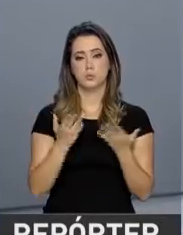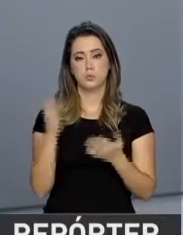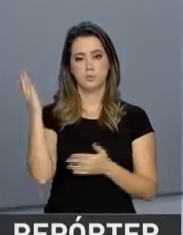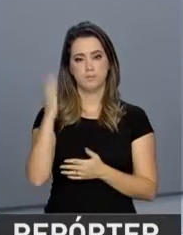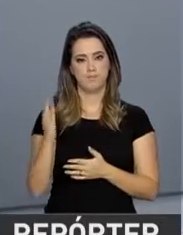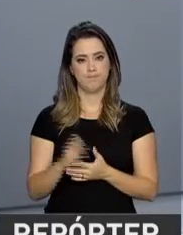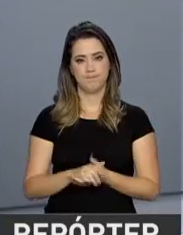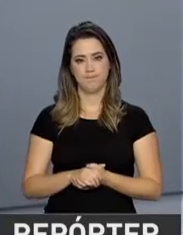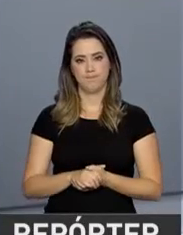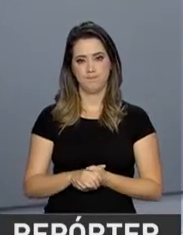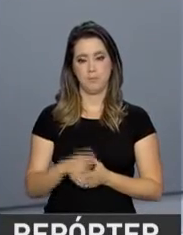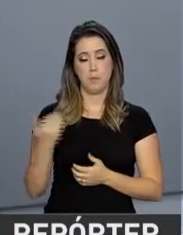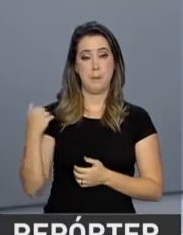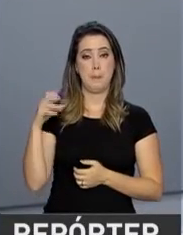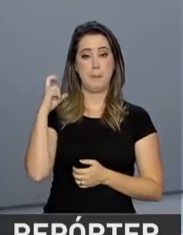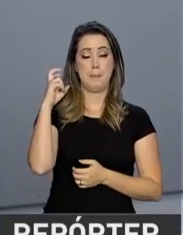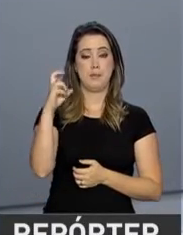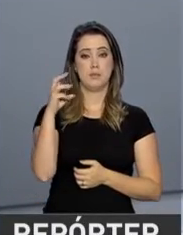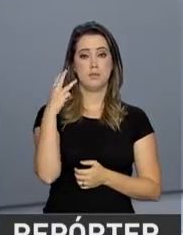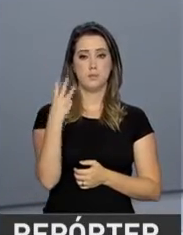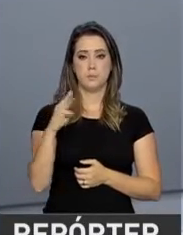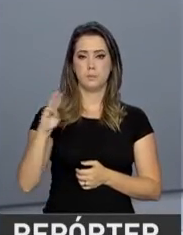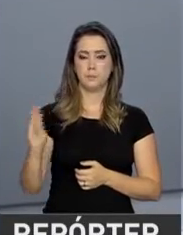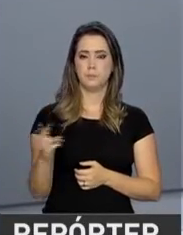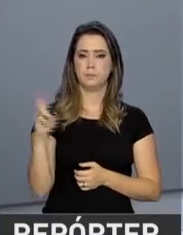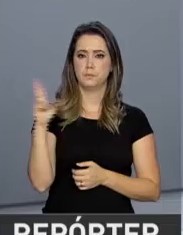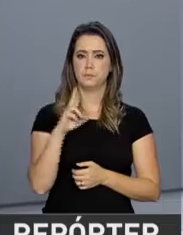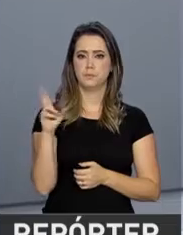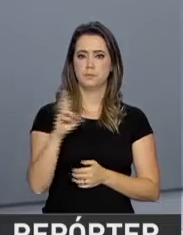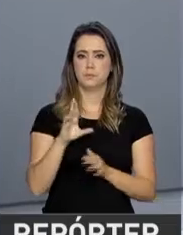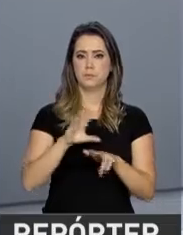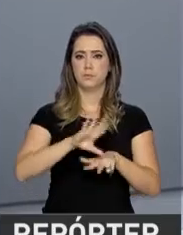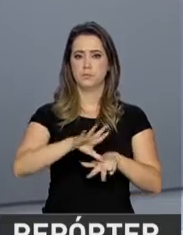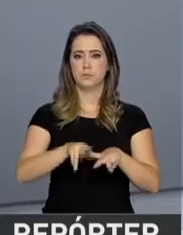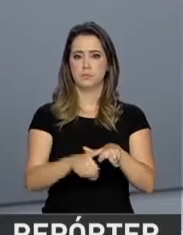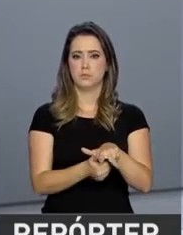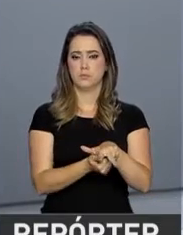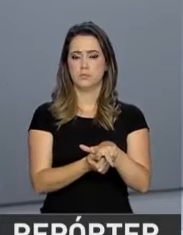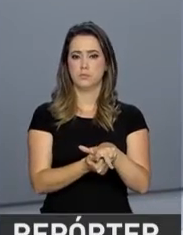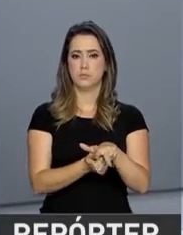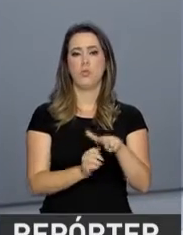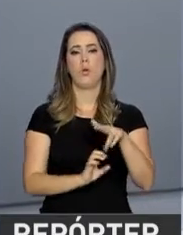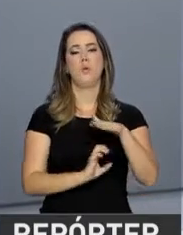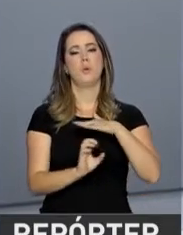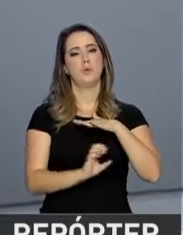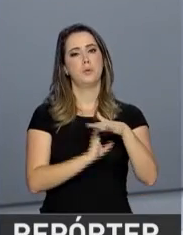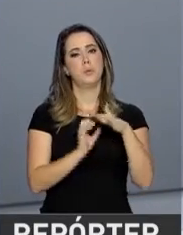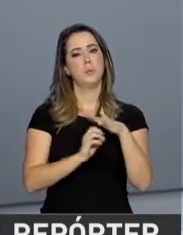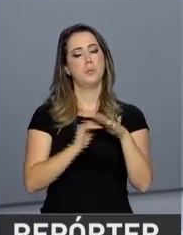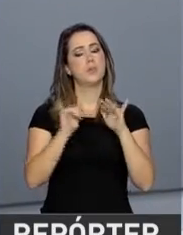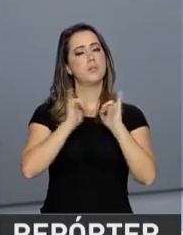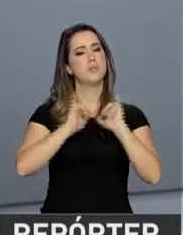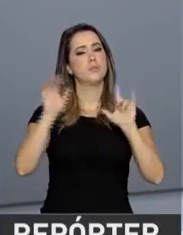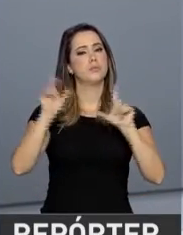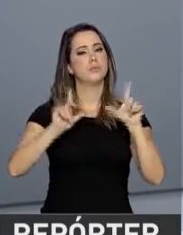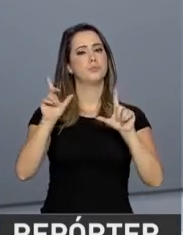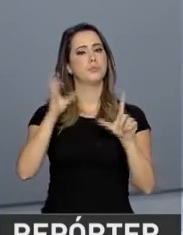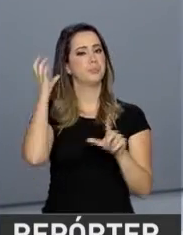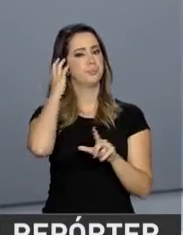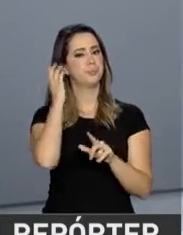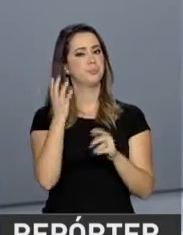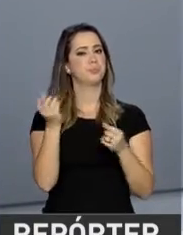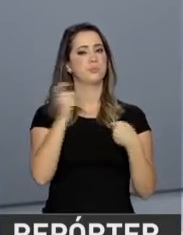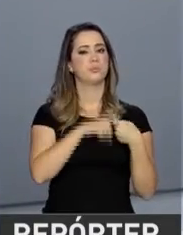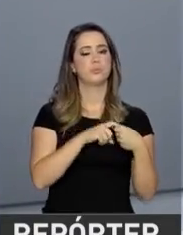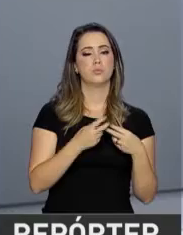mais de 53 milhões de reais desviados para empresas de publicidade vão voltar para os cofres públicos